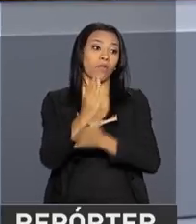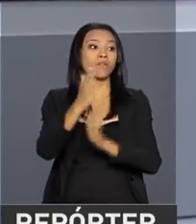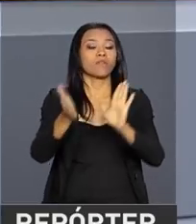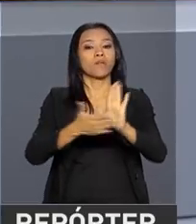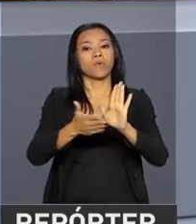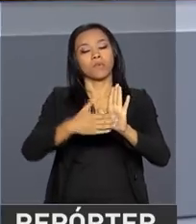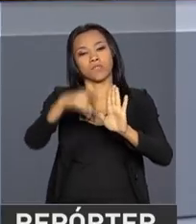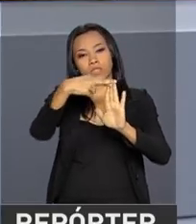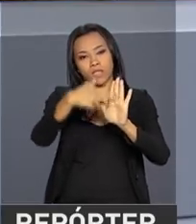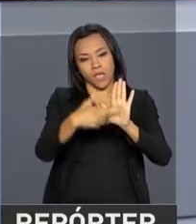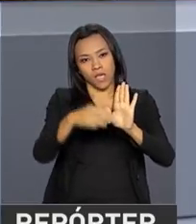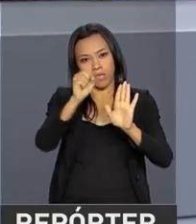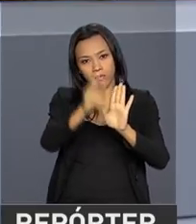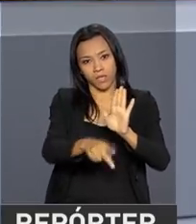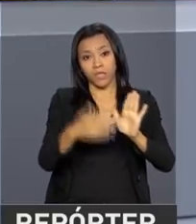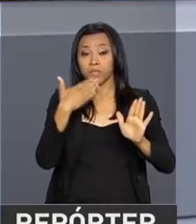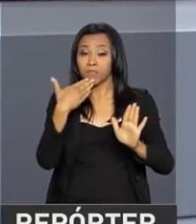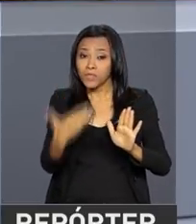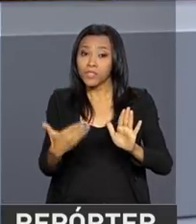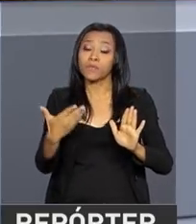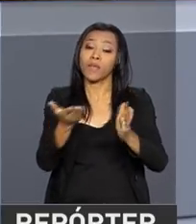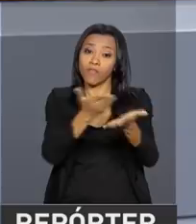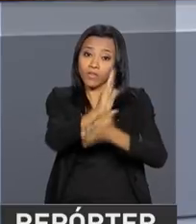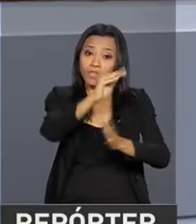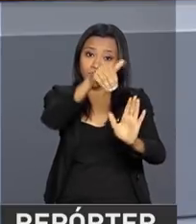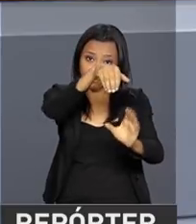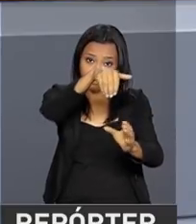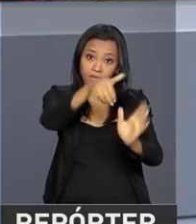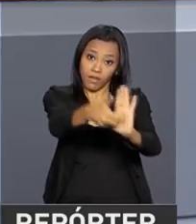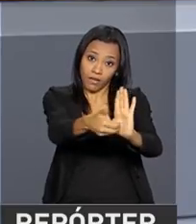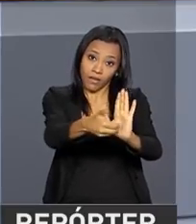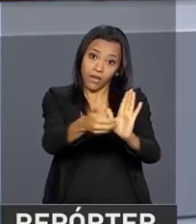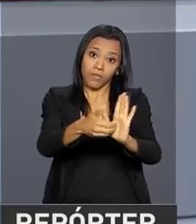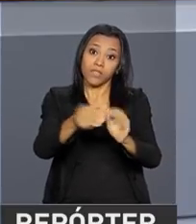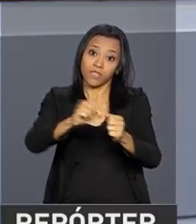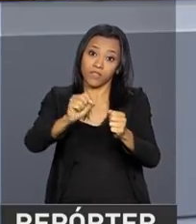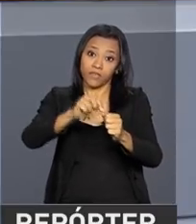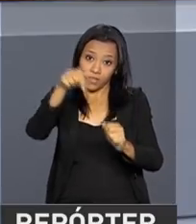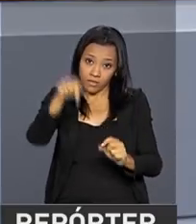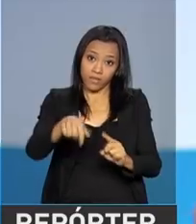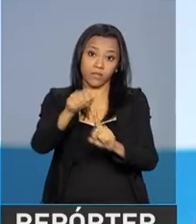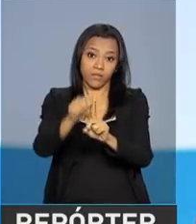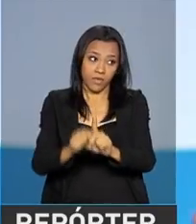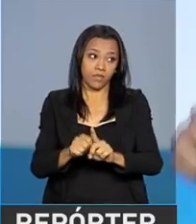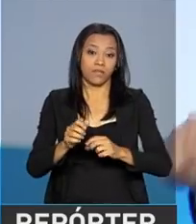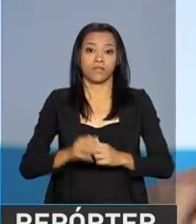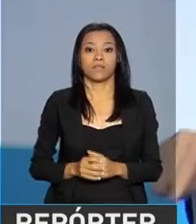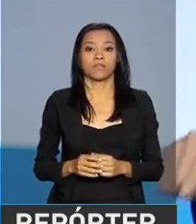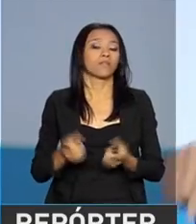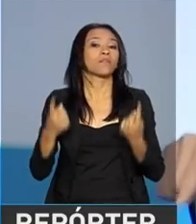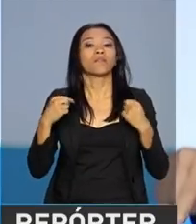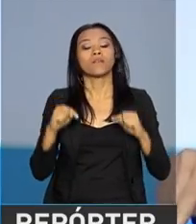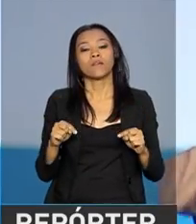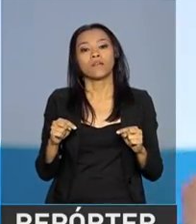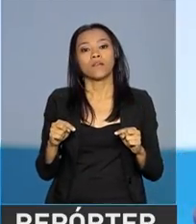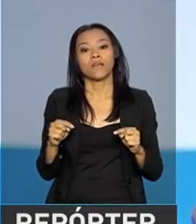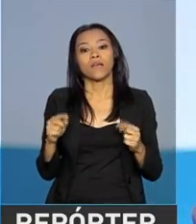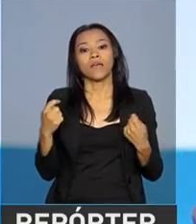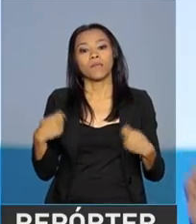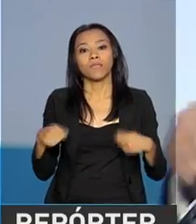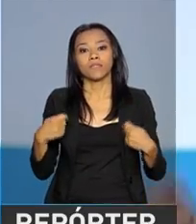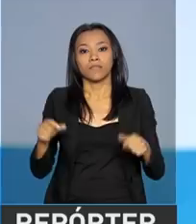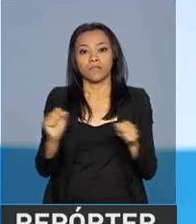e pediu que a votação na câmara dos deputados seja feita ainda neste mês é preciso fazê lo agora